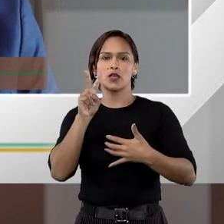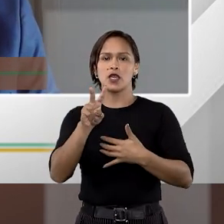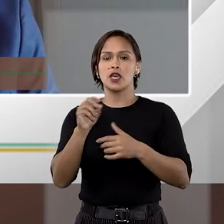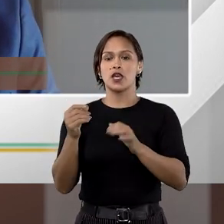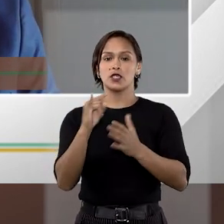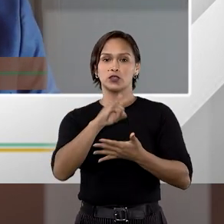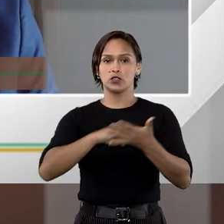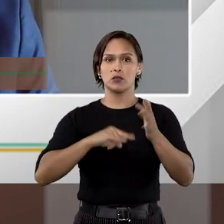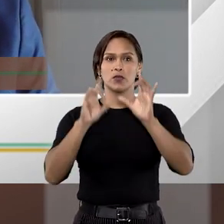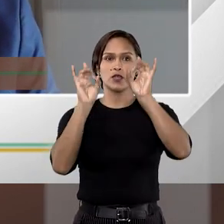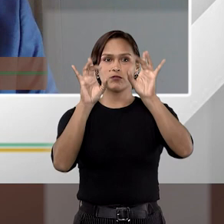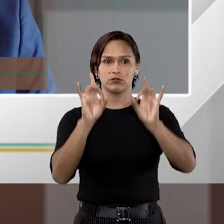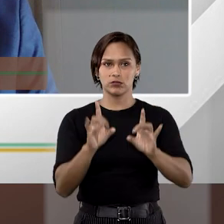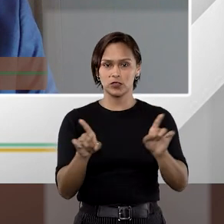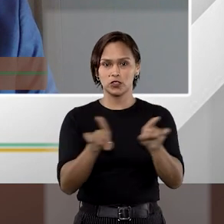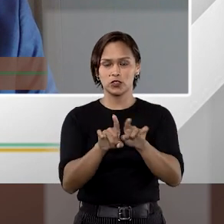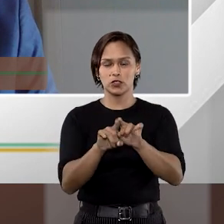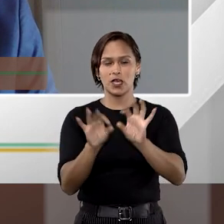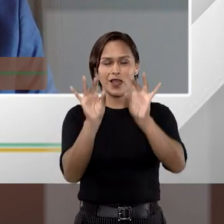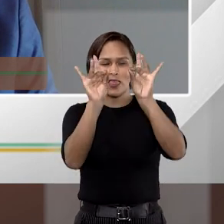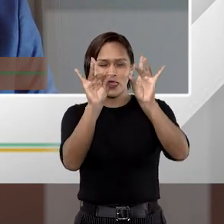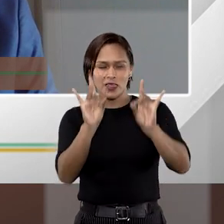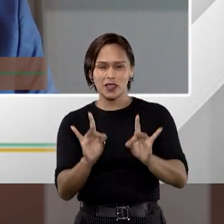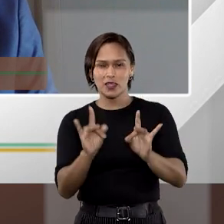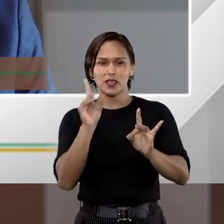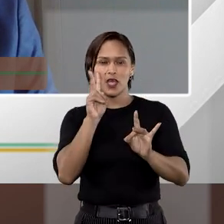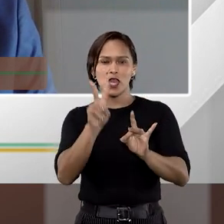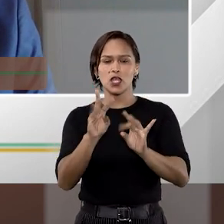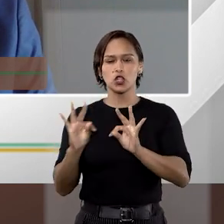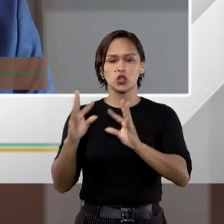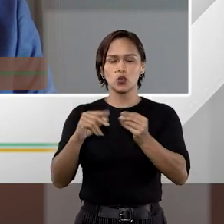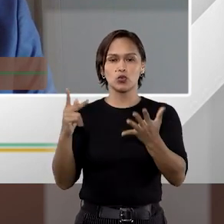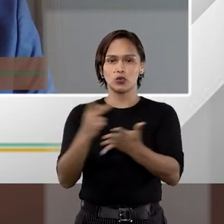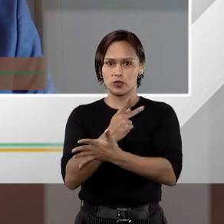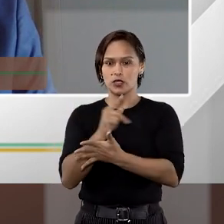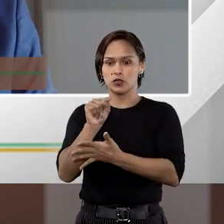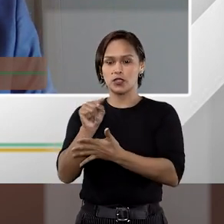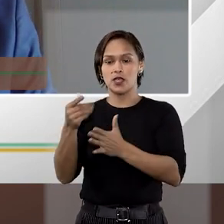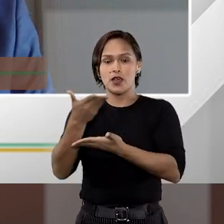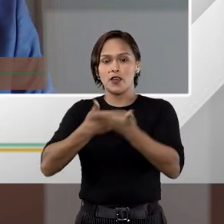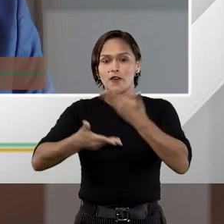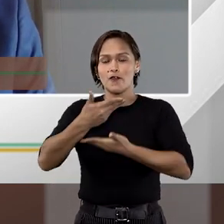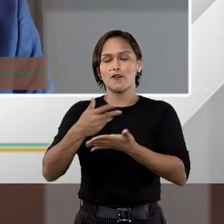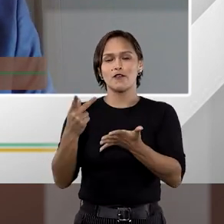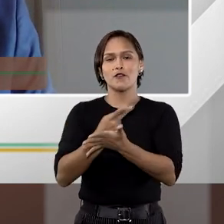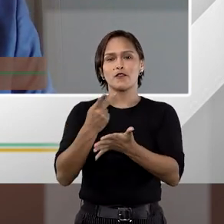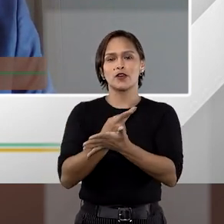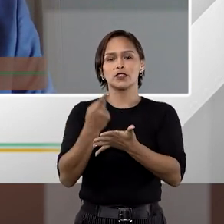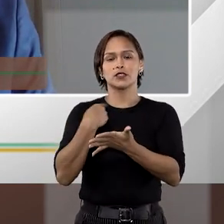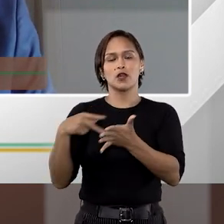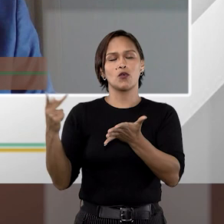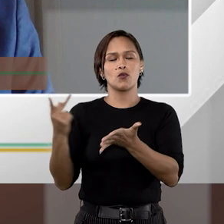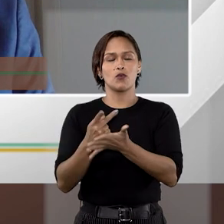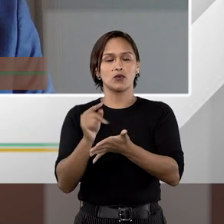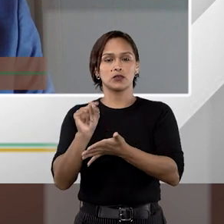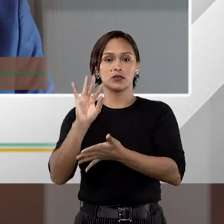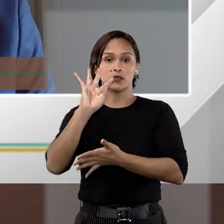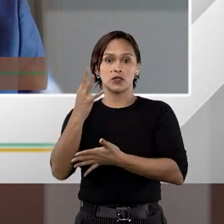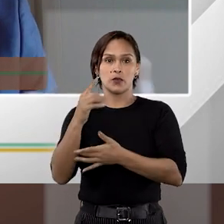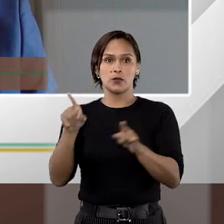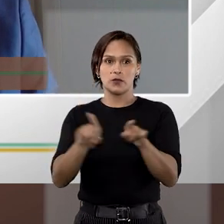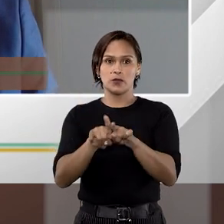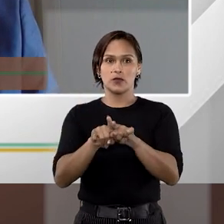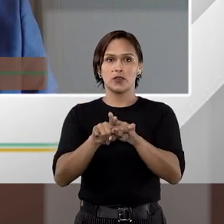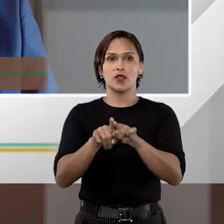este documento é específica de modo detalhado as circunstâncias entre a infração foi cometida